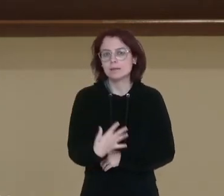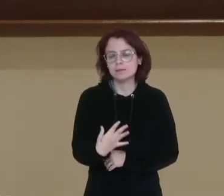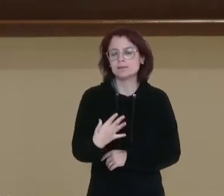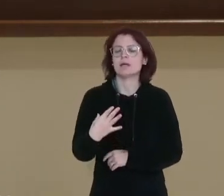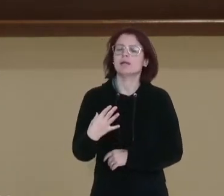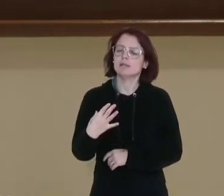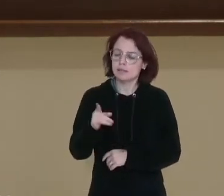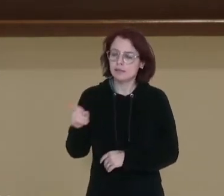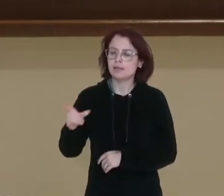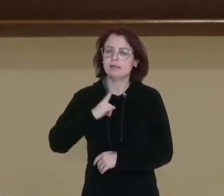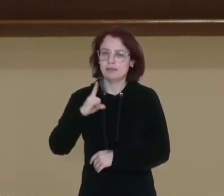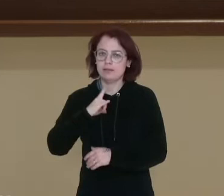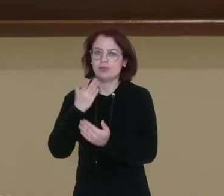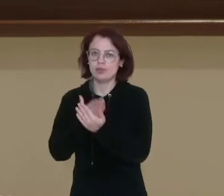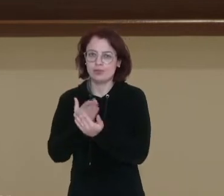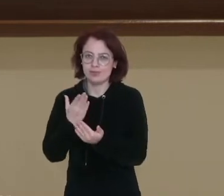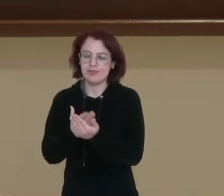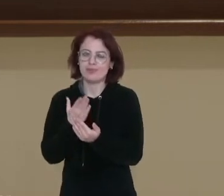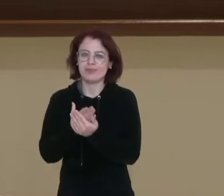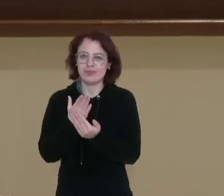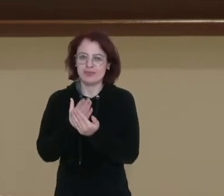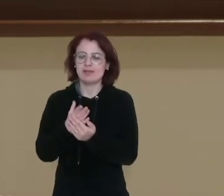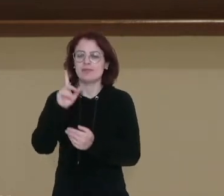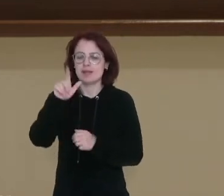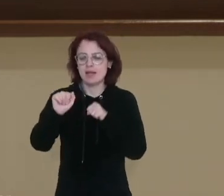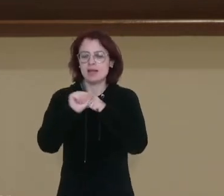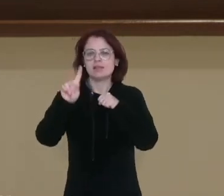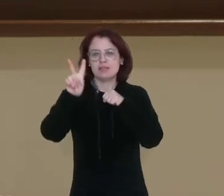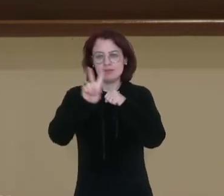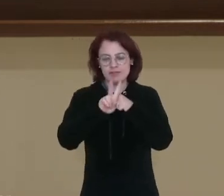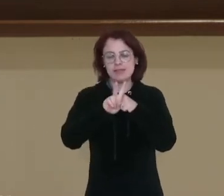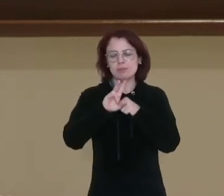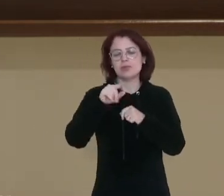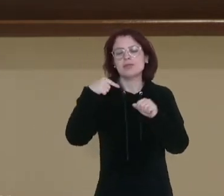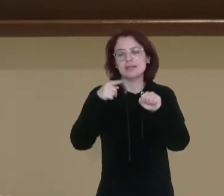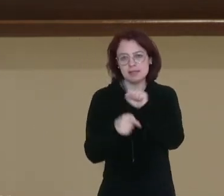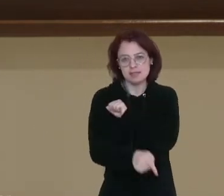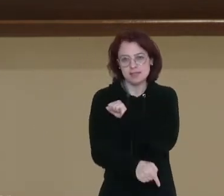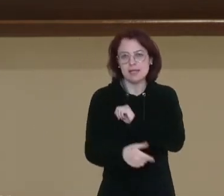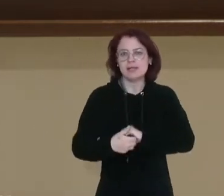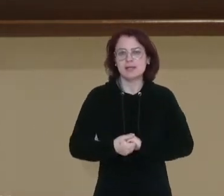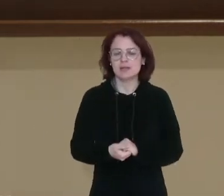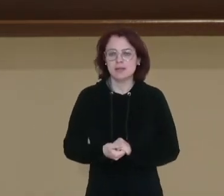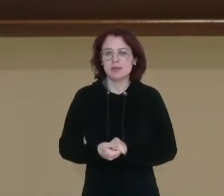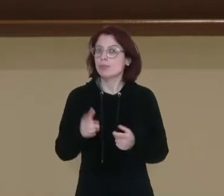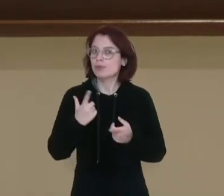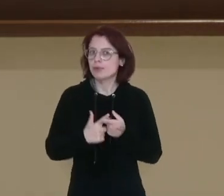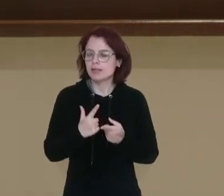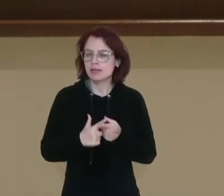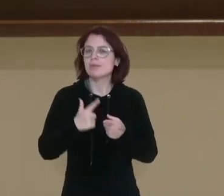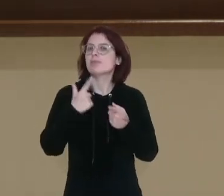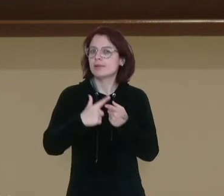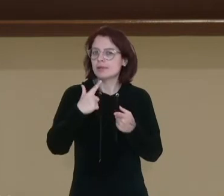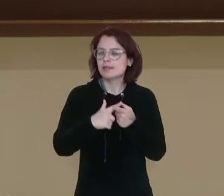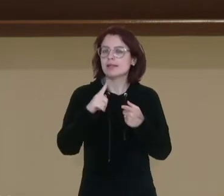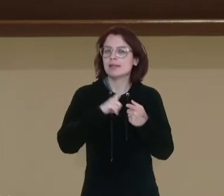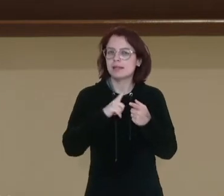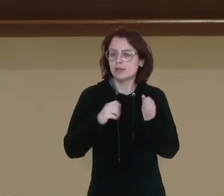iria estudar, então funciona como um advérbio de intensidade, né? Por quê? Porque está junto com o